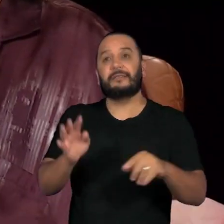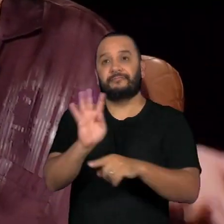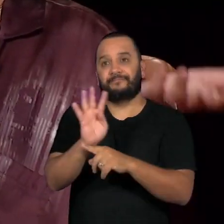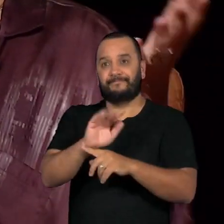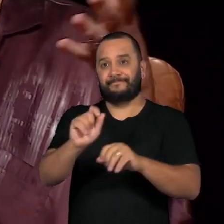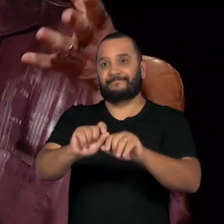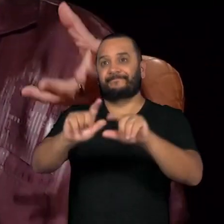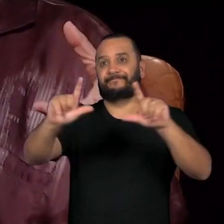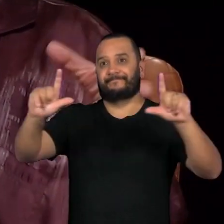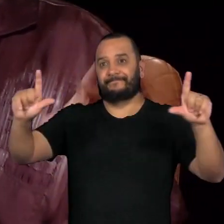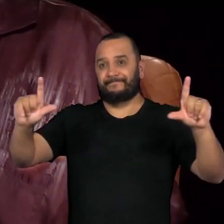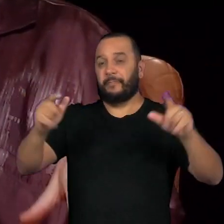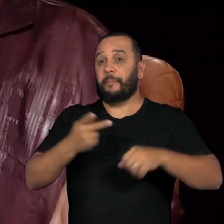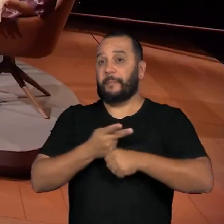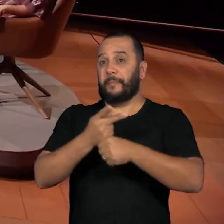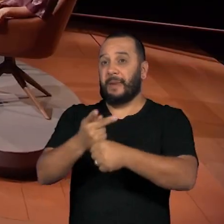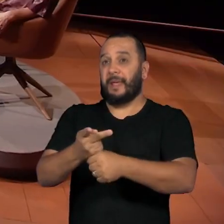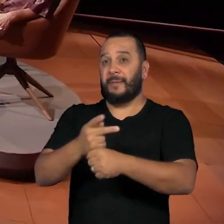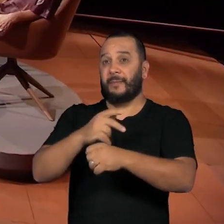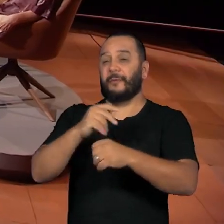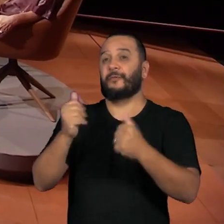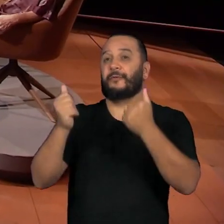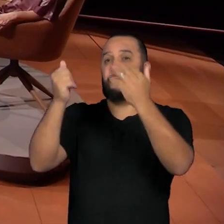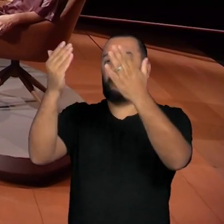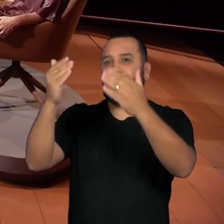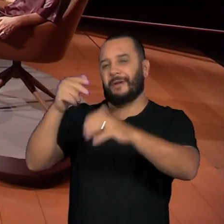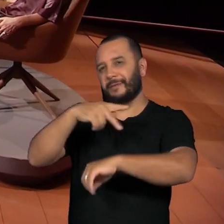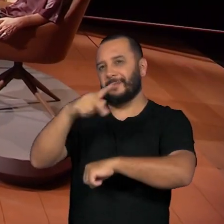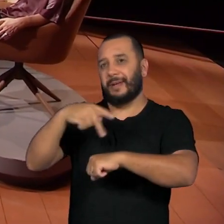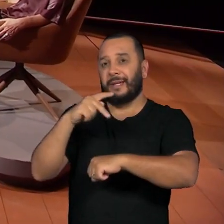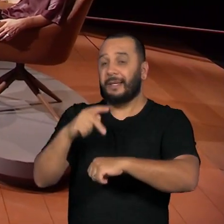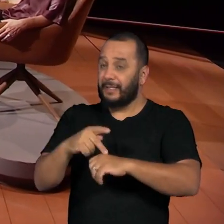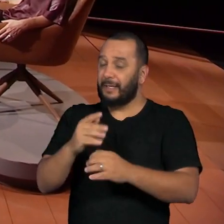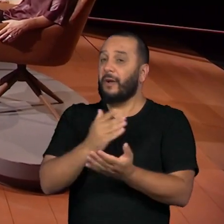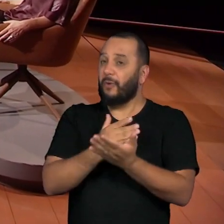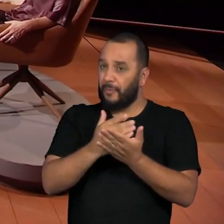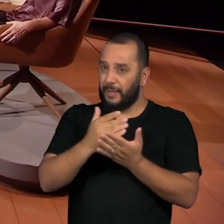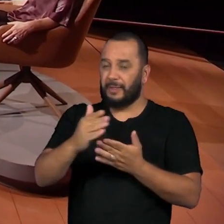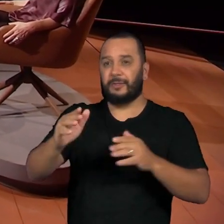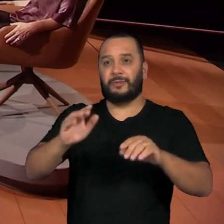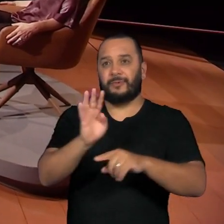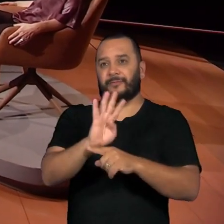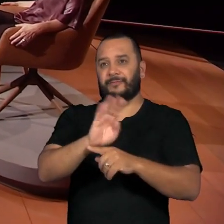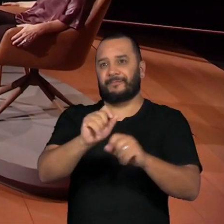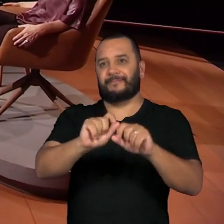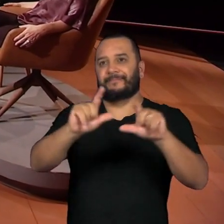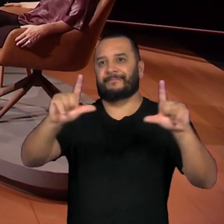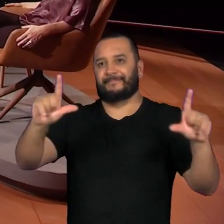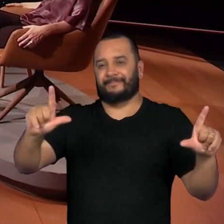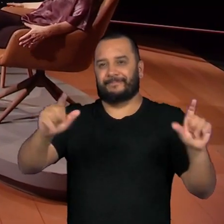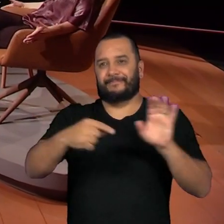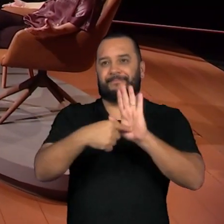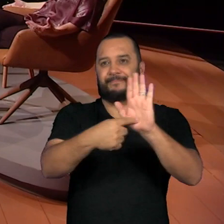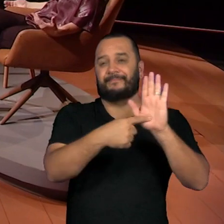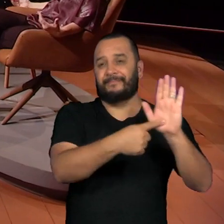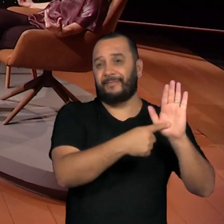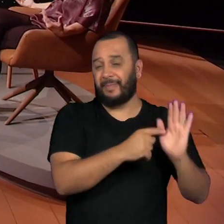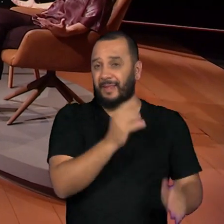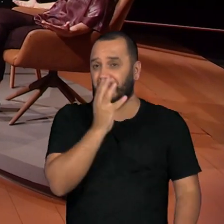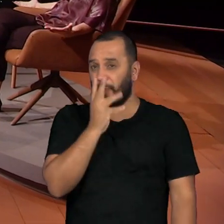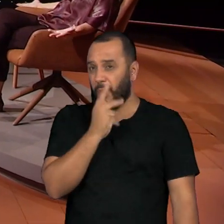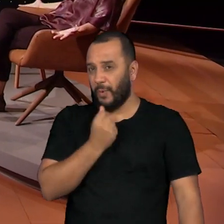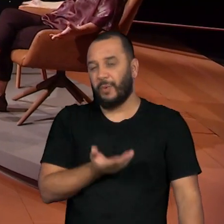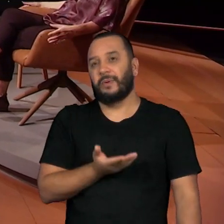do Brasil, aí entrou em sala e muito tempo, né, para ele. Televisão,